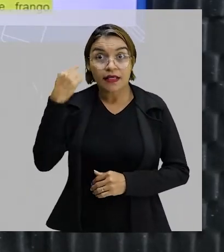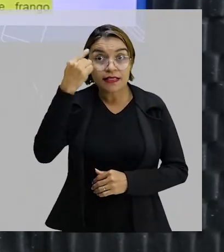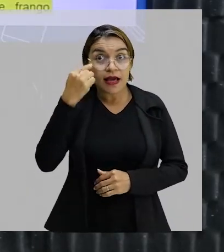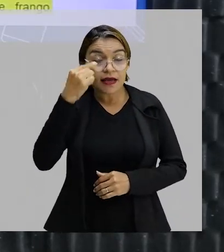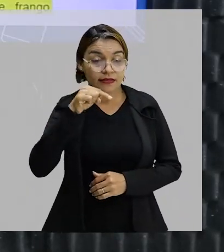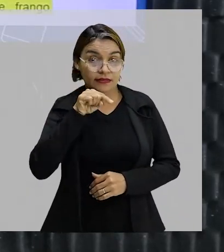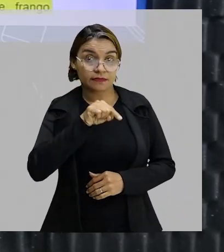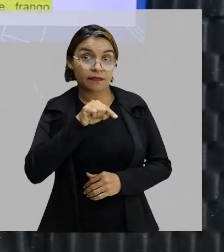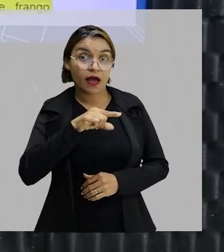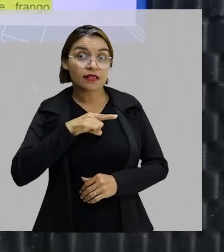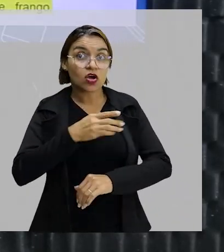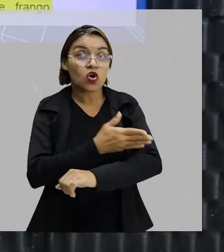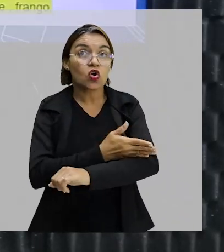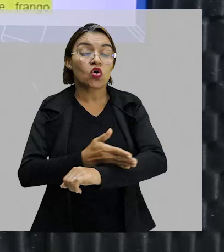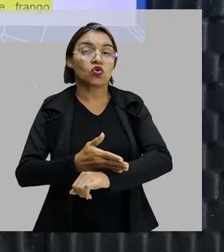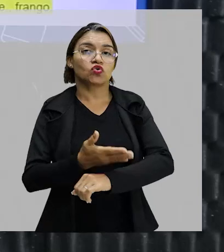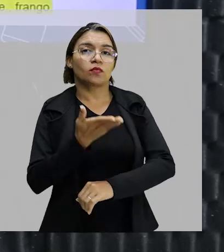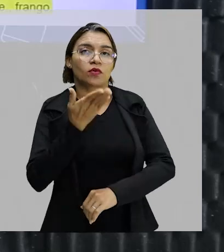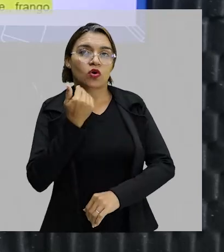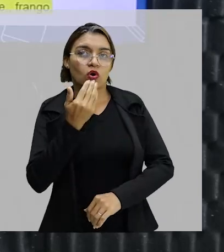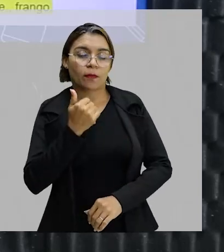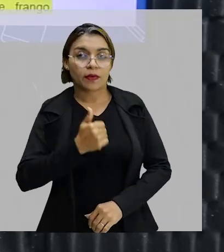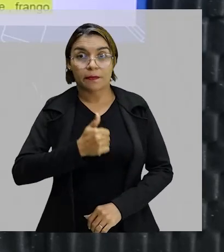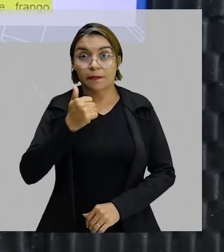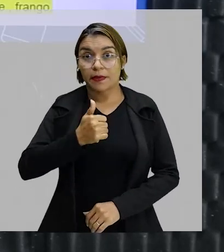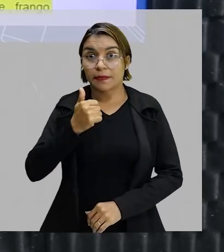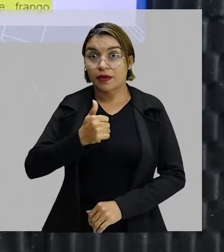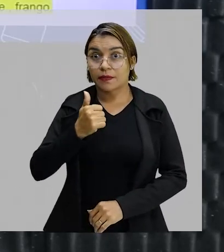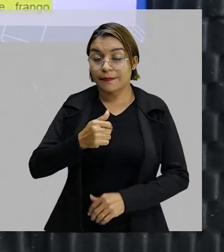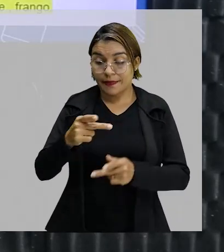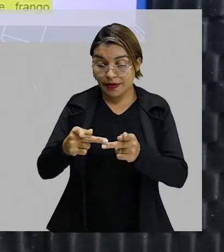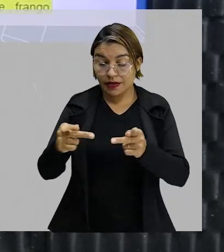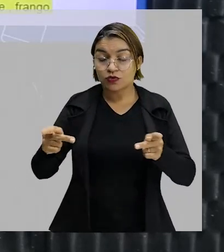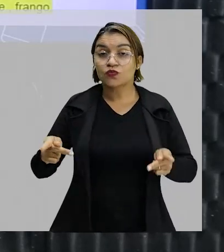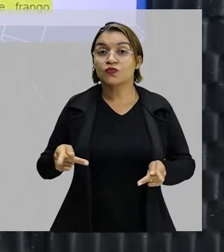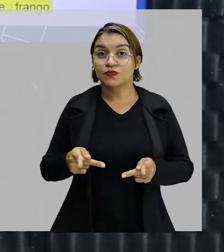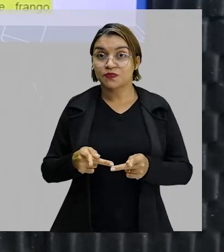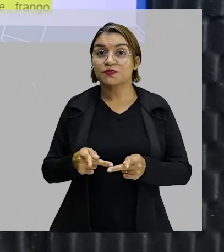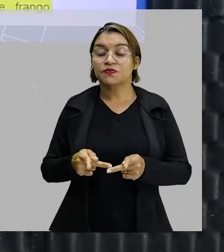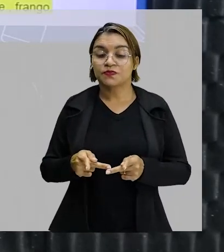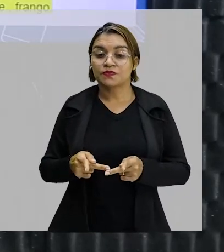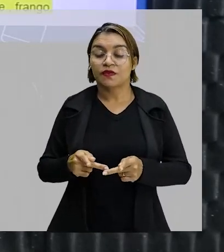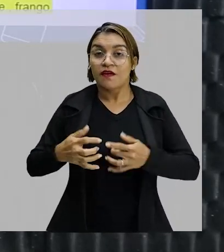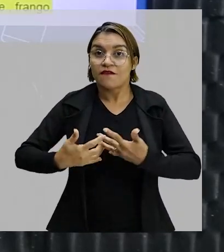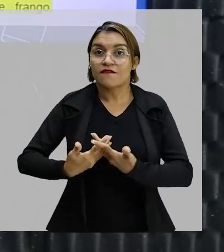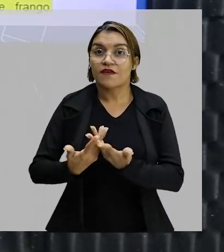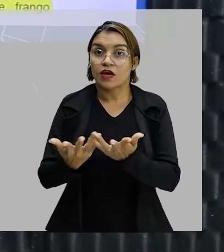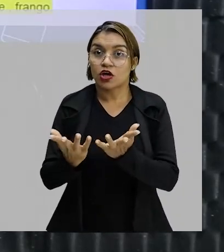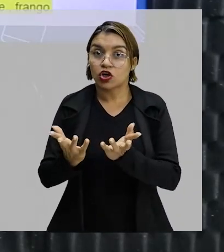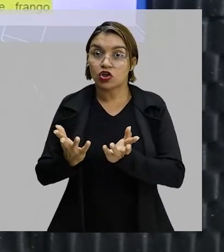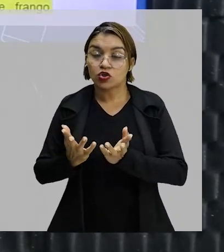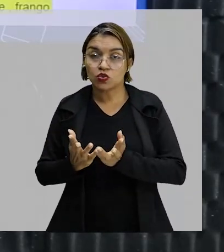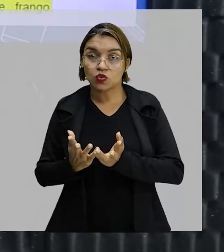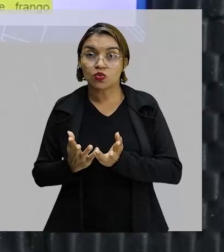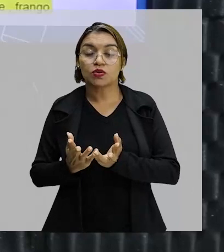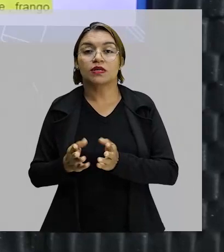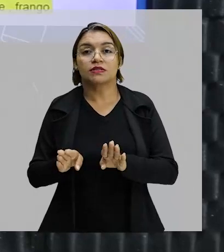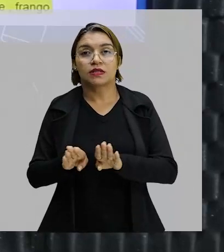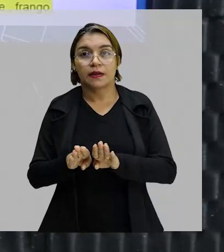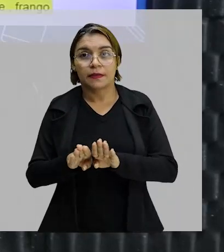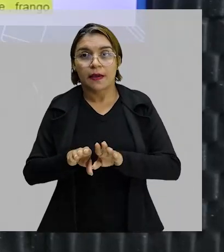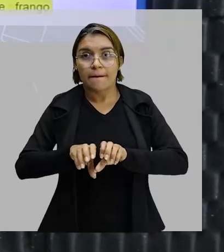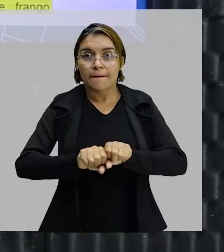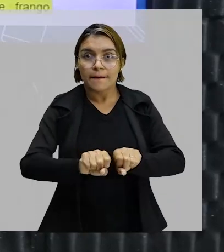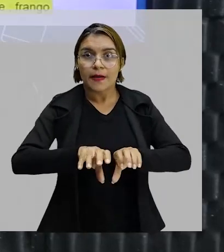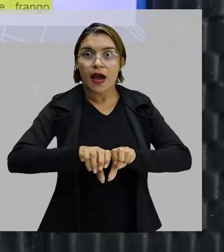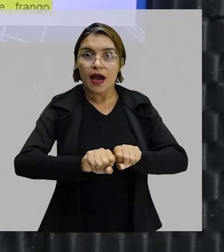se tem o costume de comer como primeiro prato, verduras, massas,